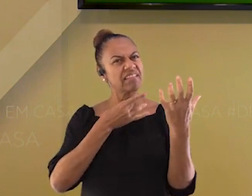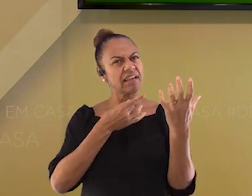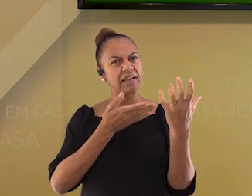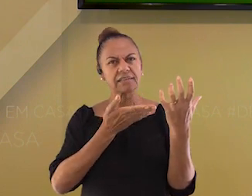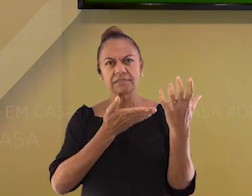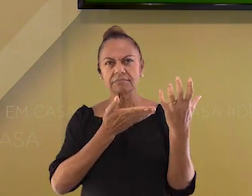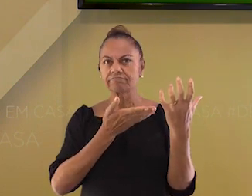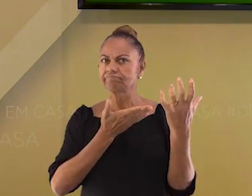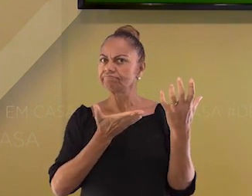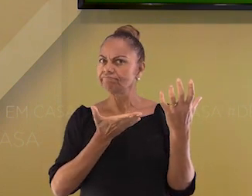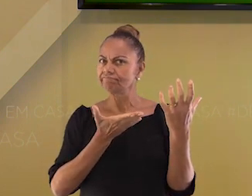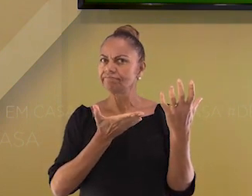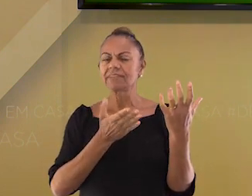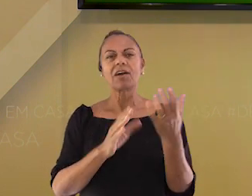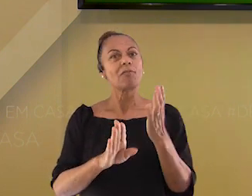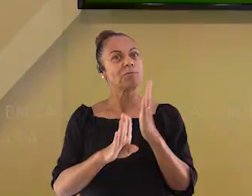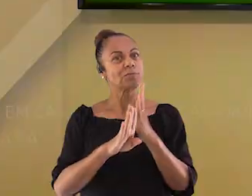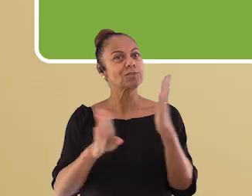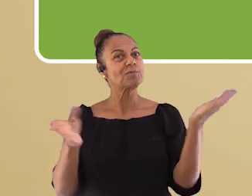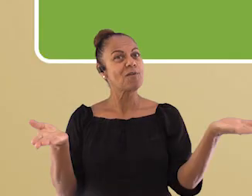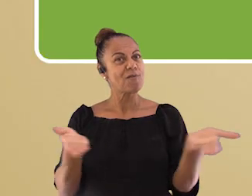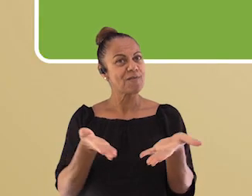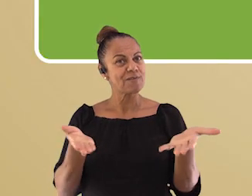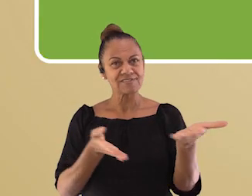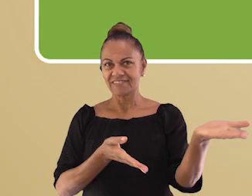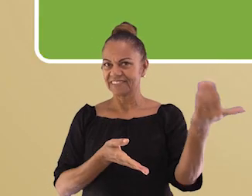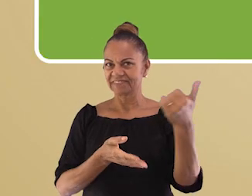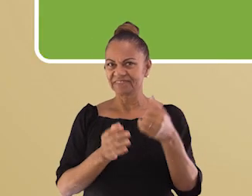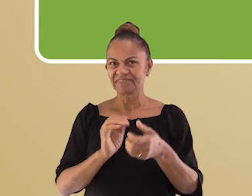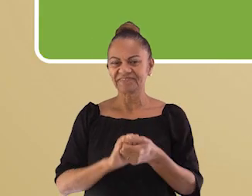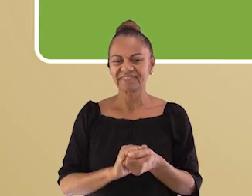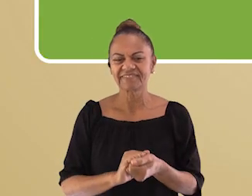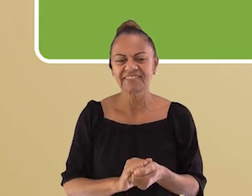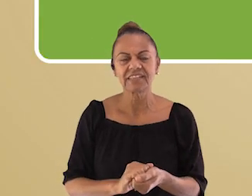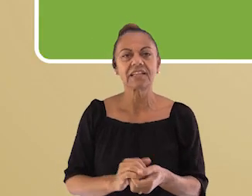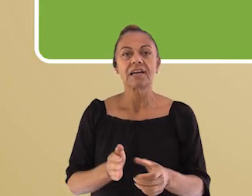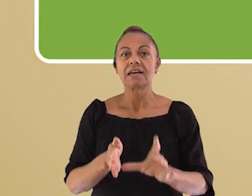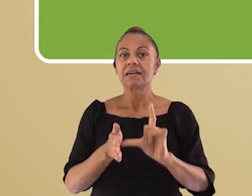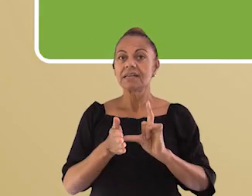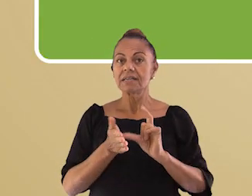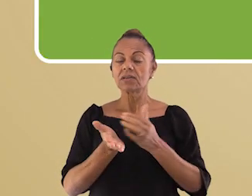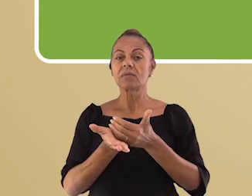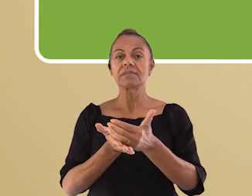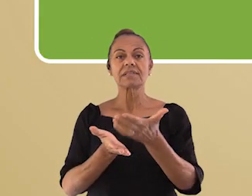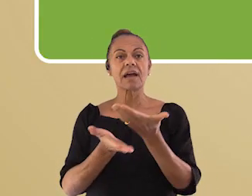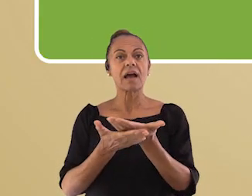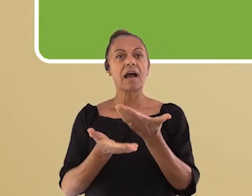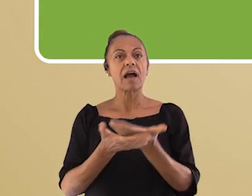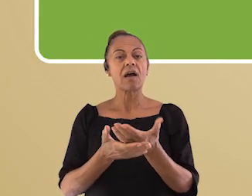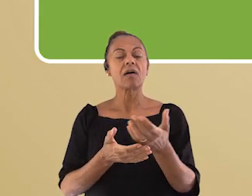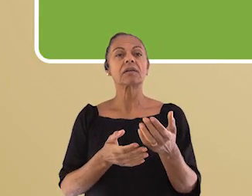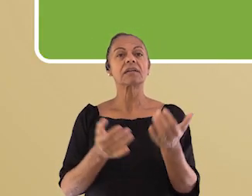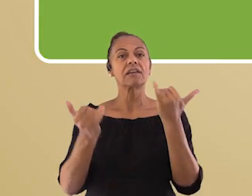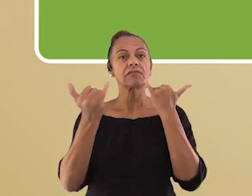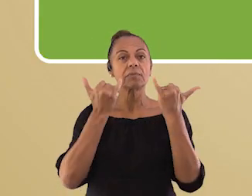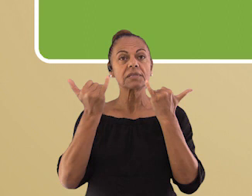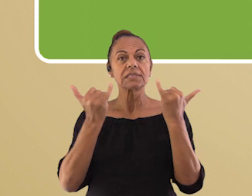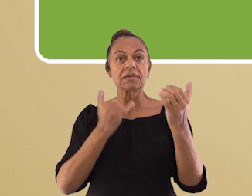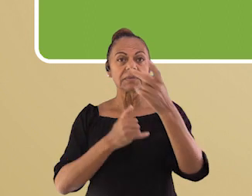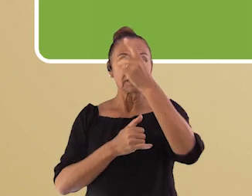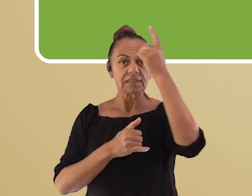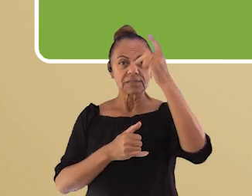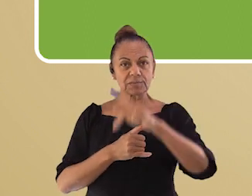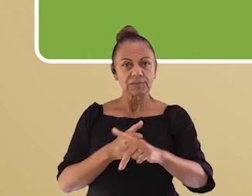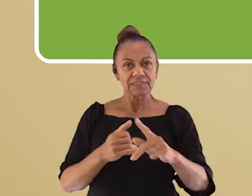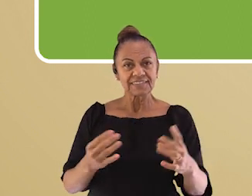de hoje? Venha comigo! Antes de começar a aula, algumas informações importantes para os professores